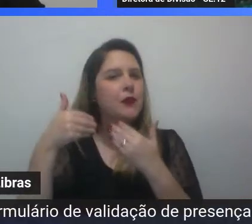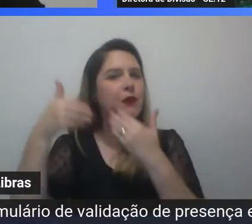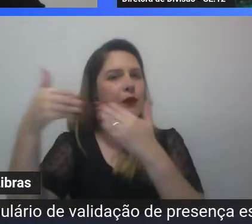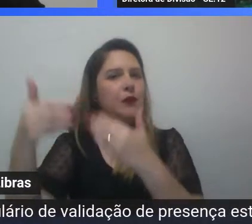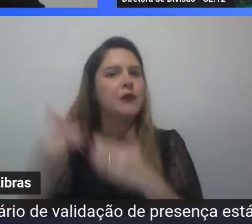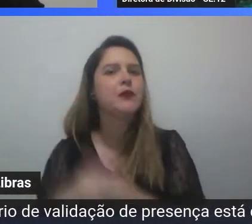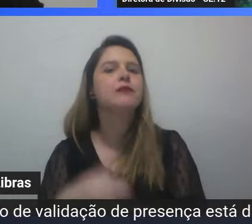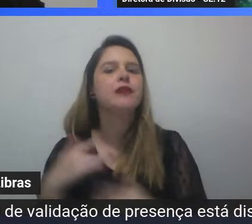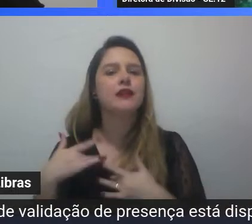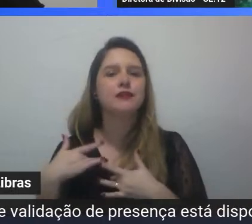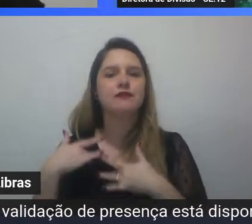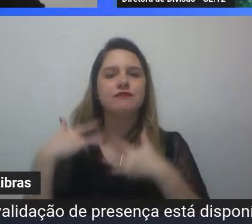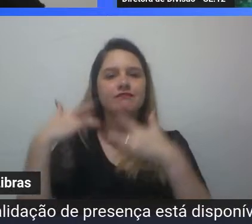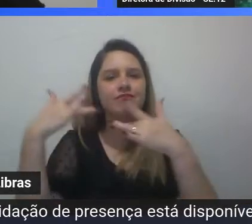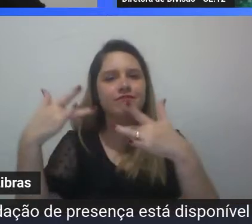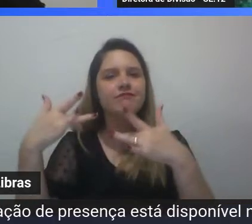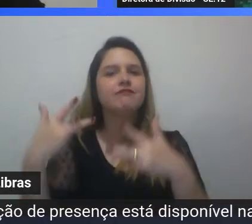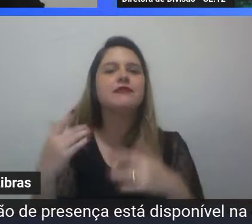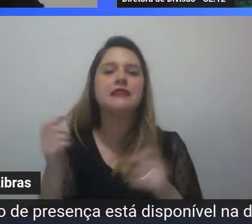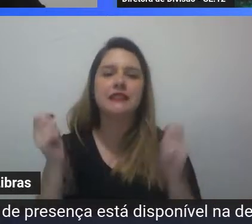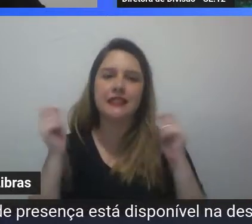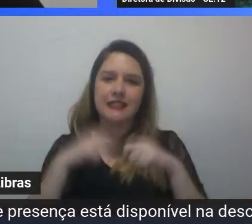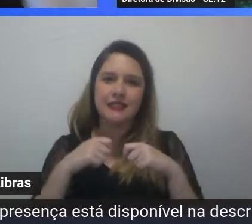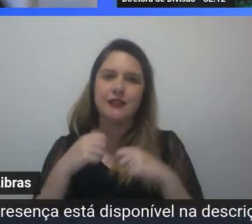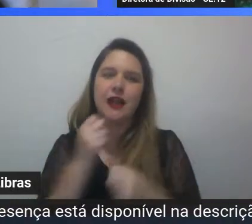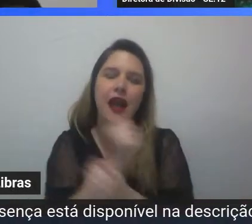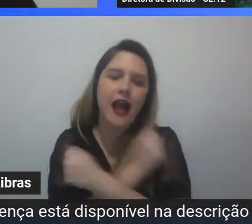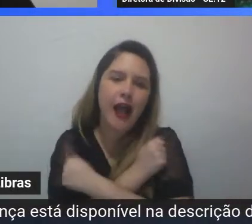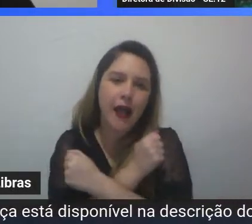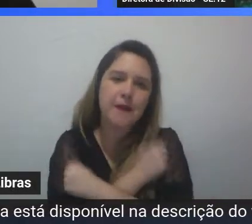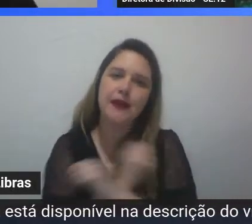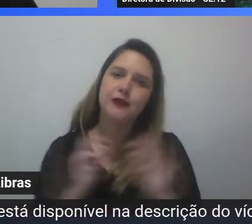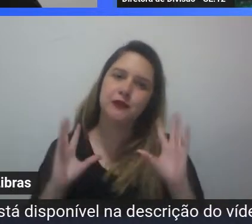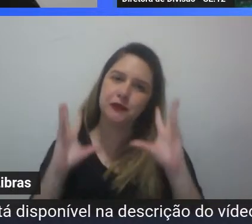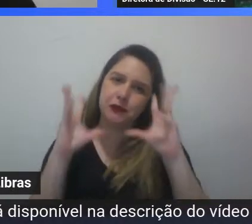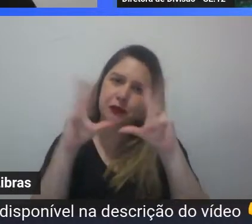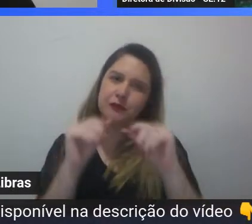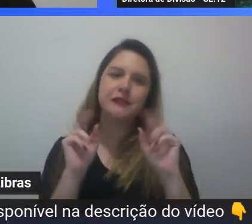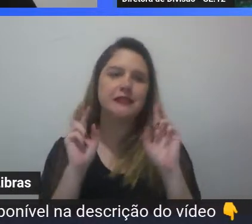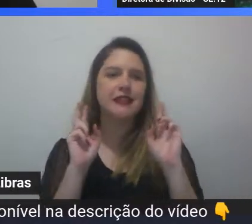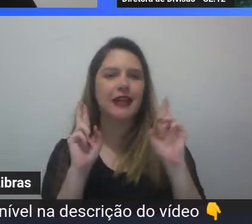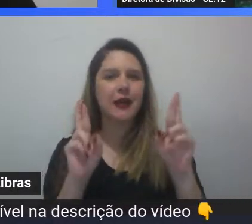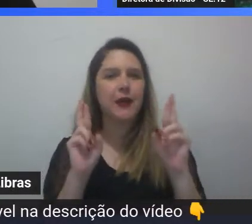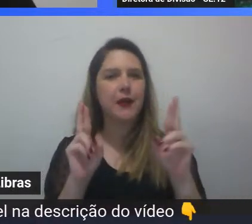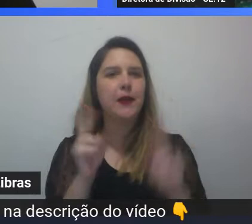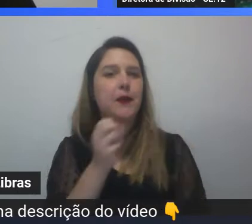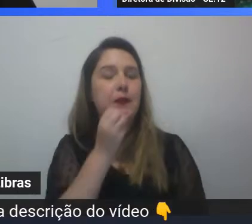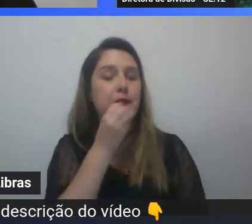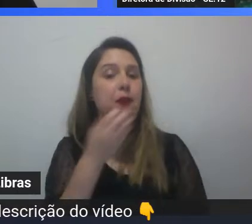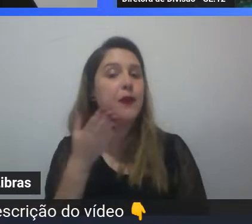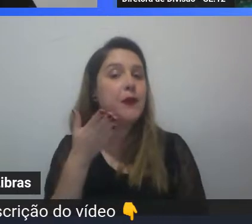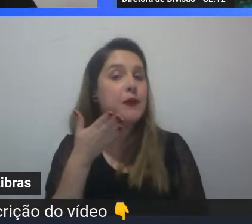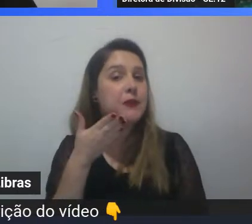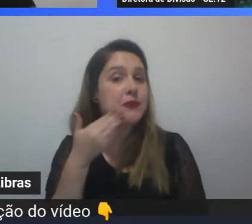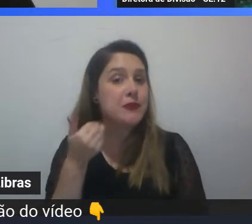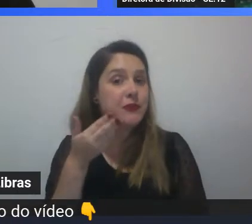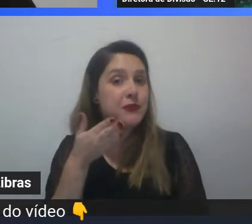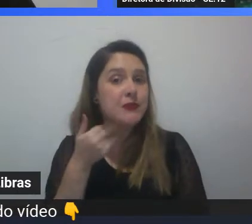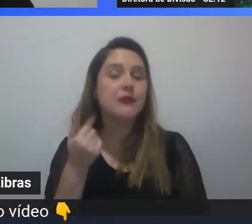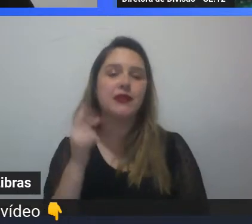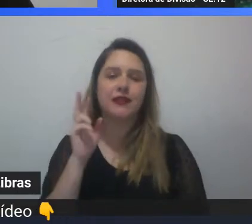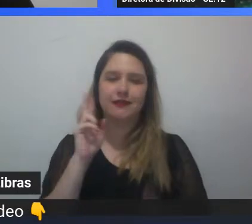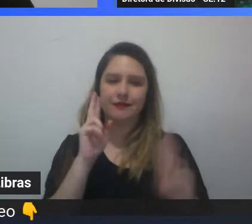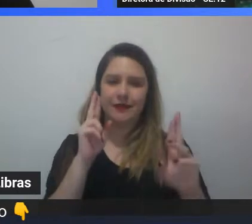disposição caso faça necessário. Um abraço a todos vocês, espero que tenham aproveitado e espero que esse